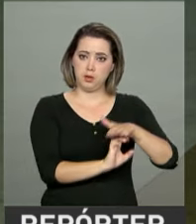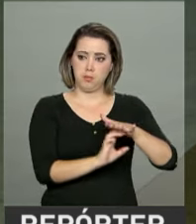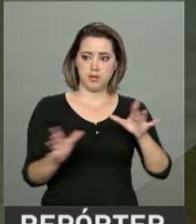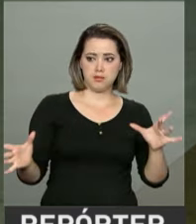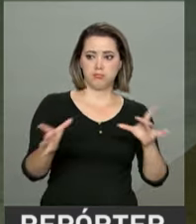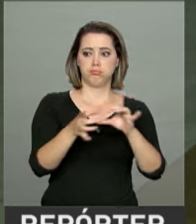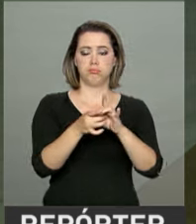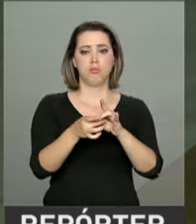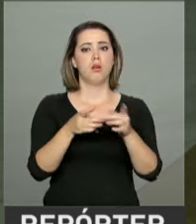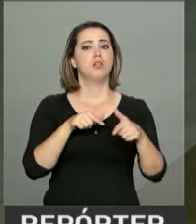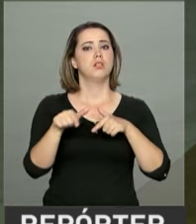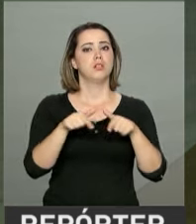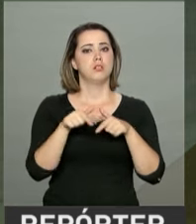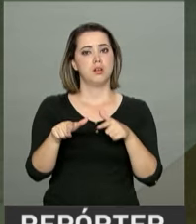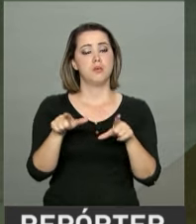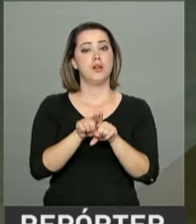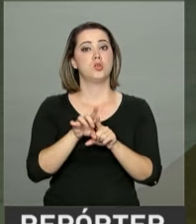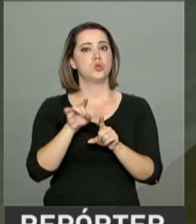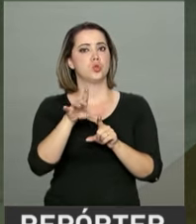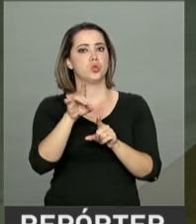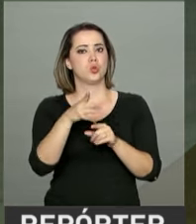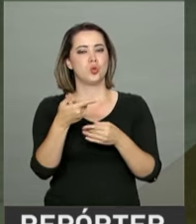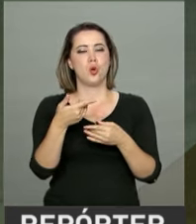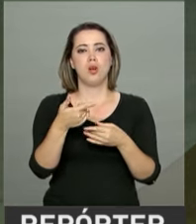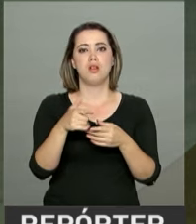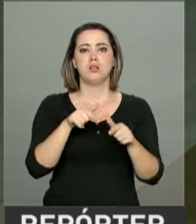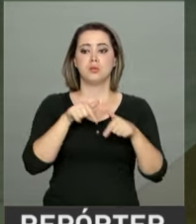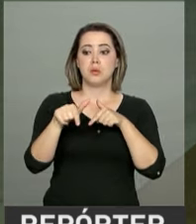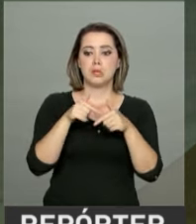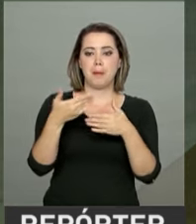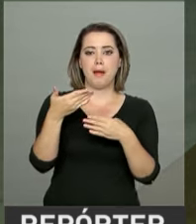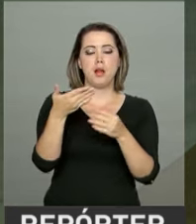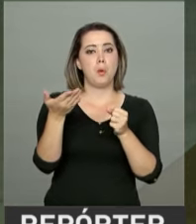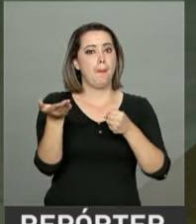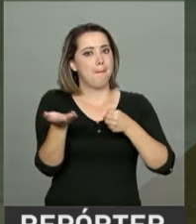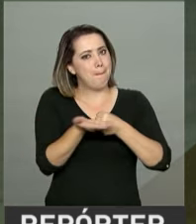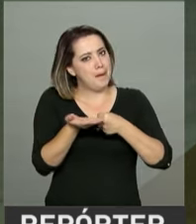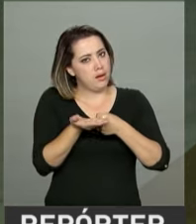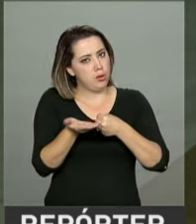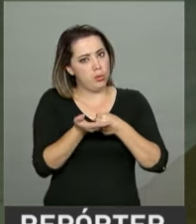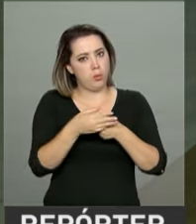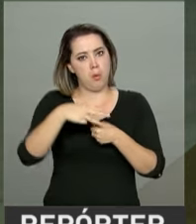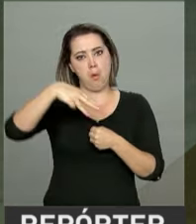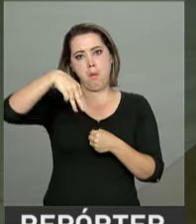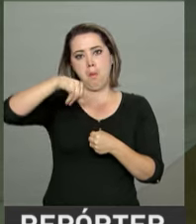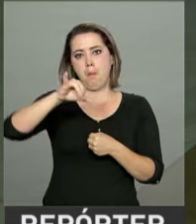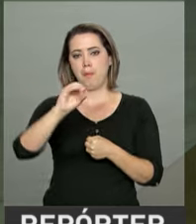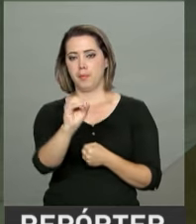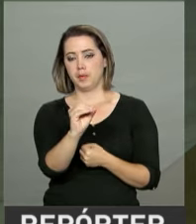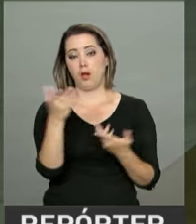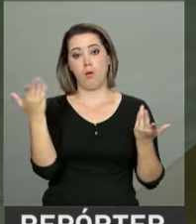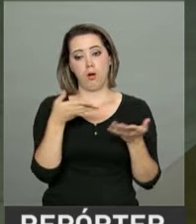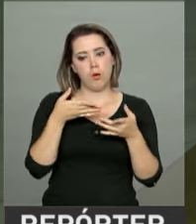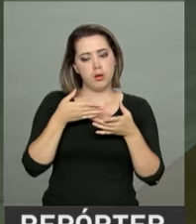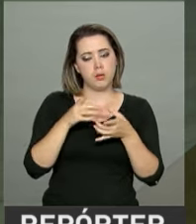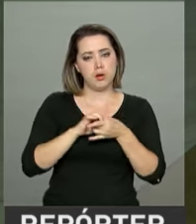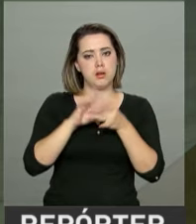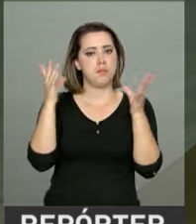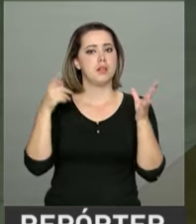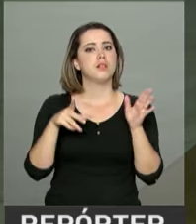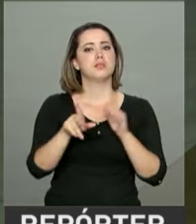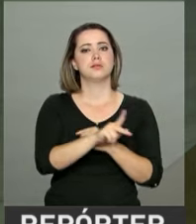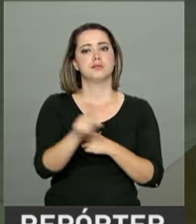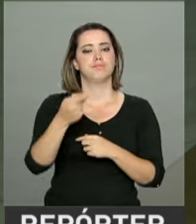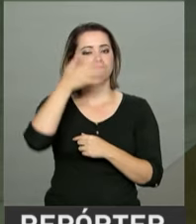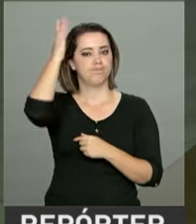prestar serviços apenas em suas atividades meio. Agora, com a sanção do projeto pelo presidente Michel Temer, uma